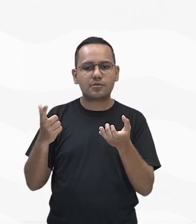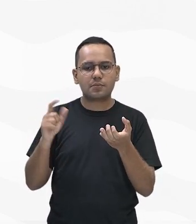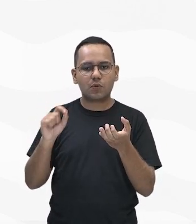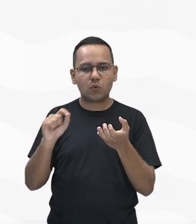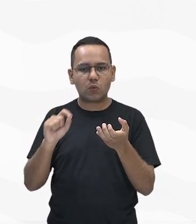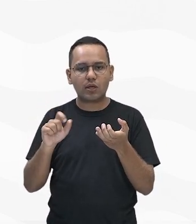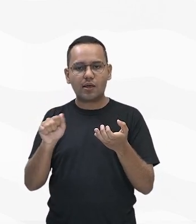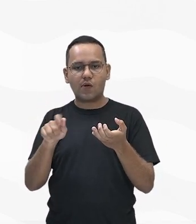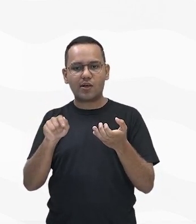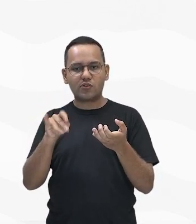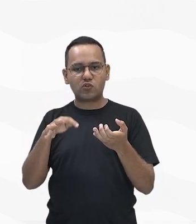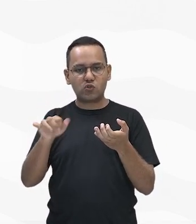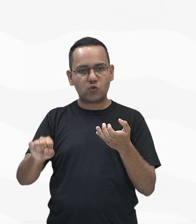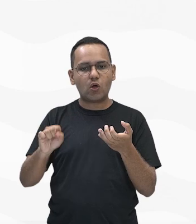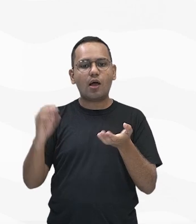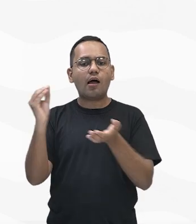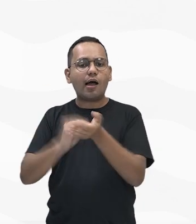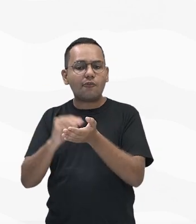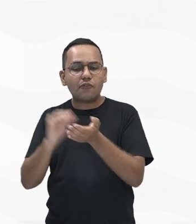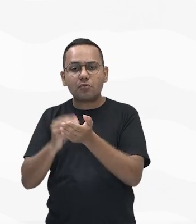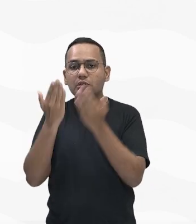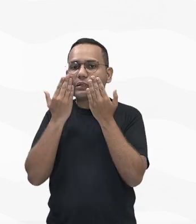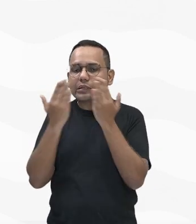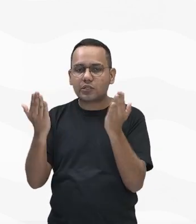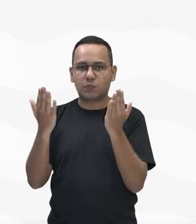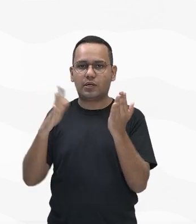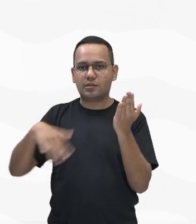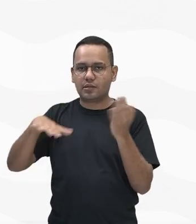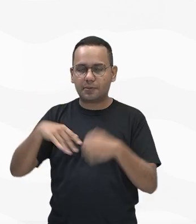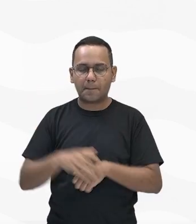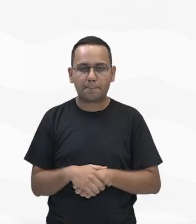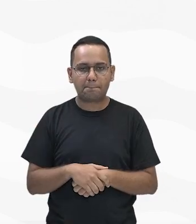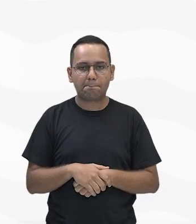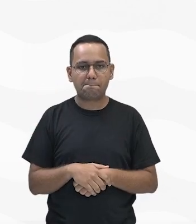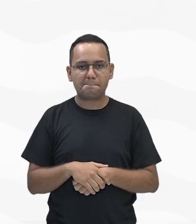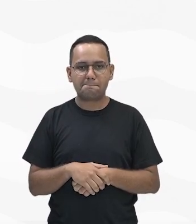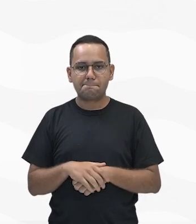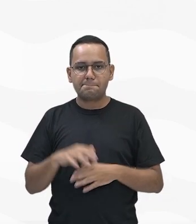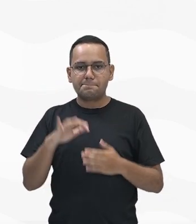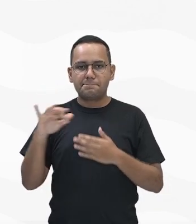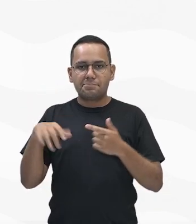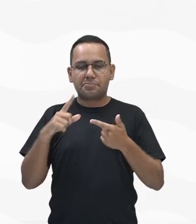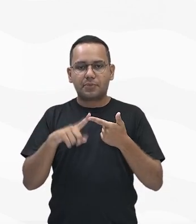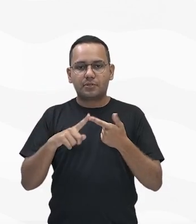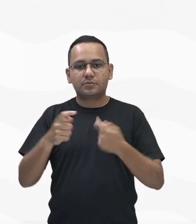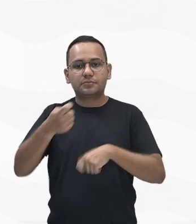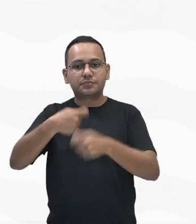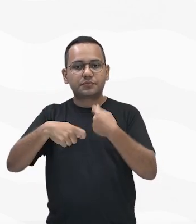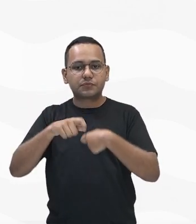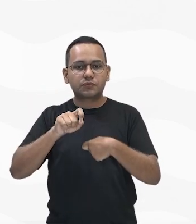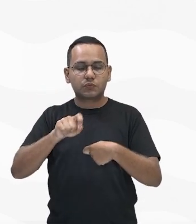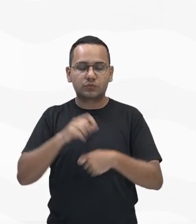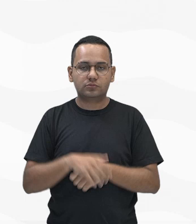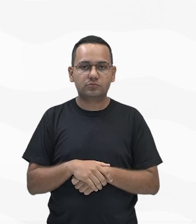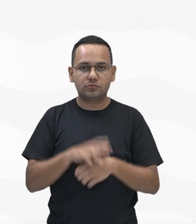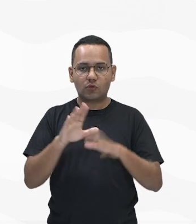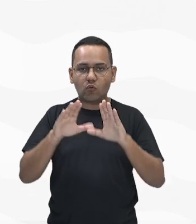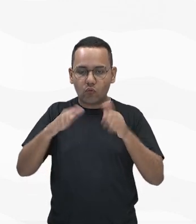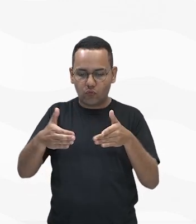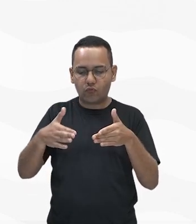mercado. Muito bom. Vamos aqui ao próximo. Economia baseada em